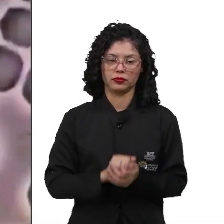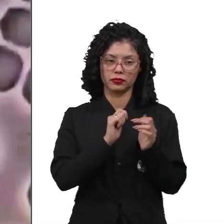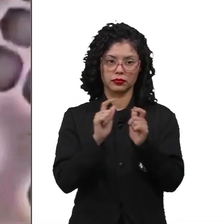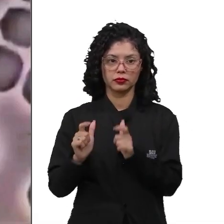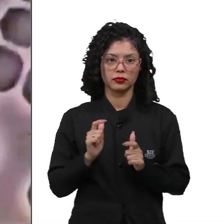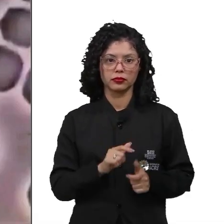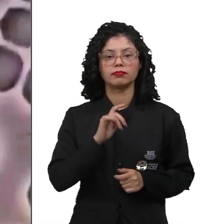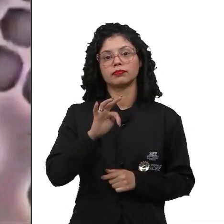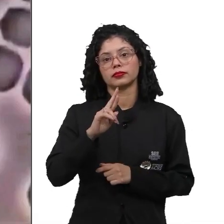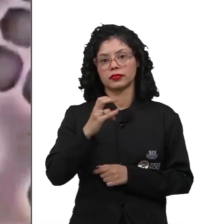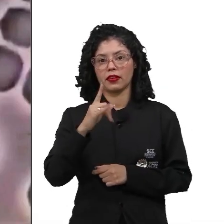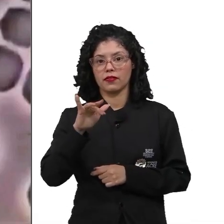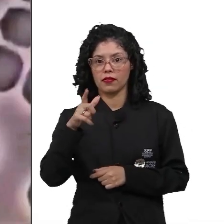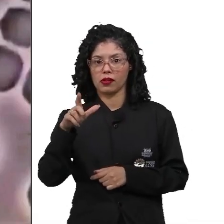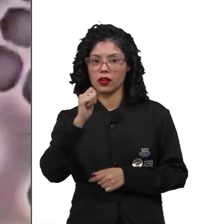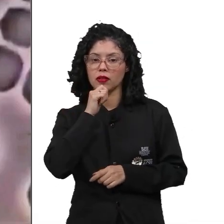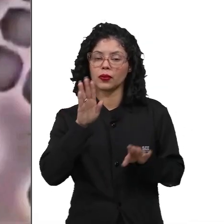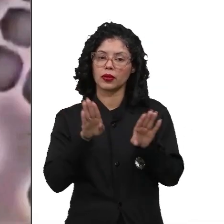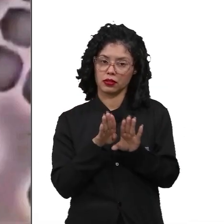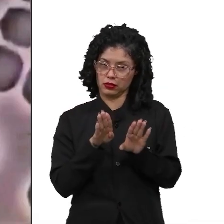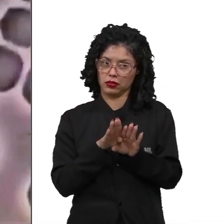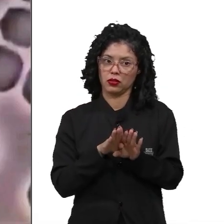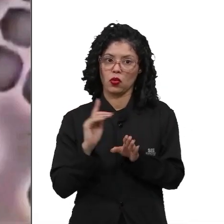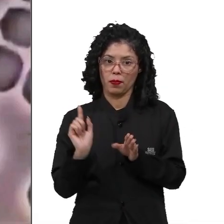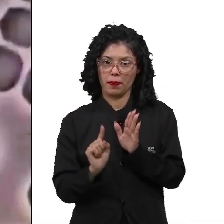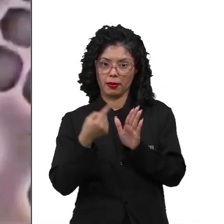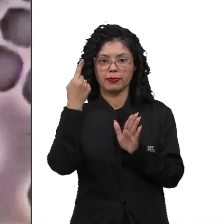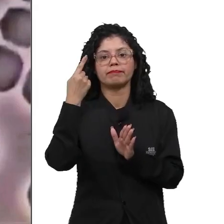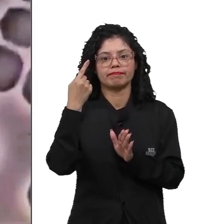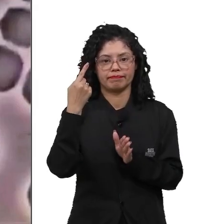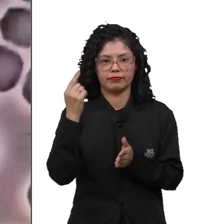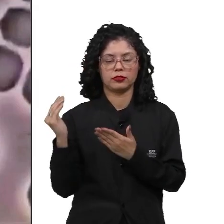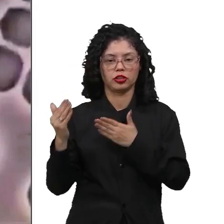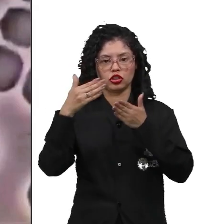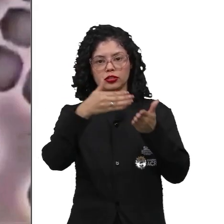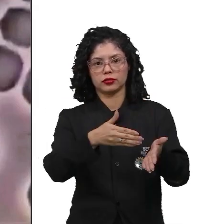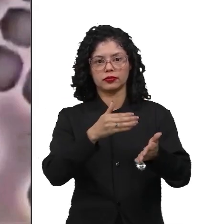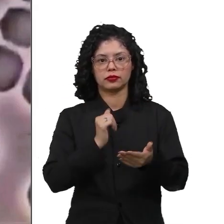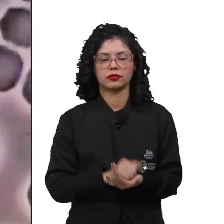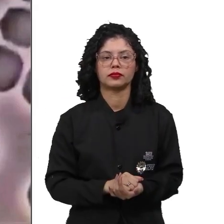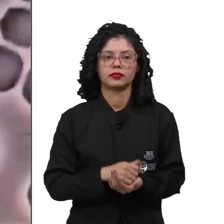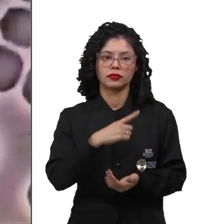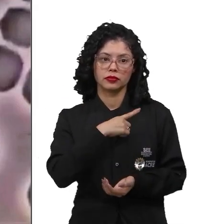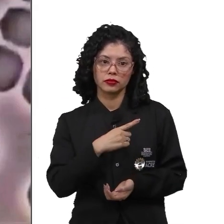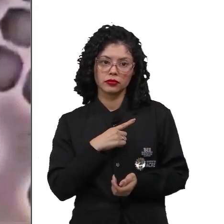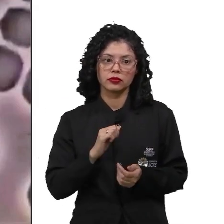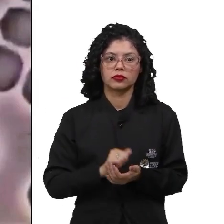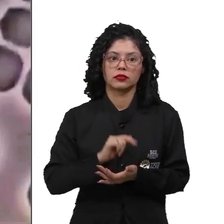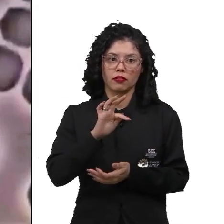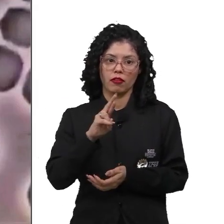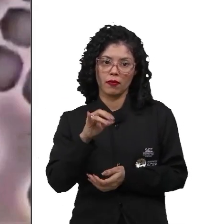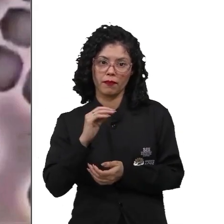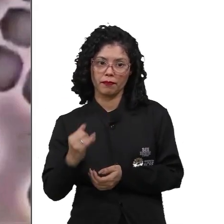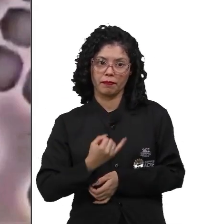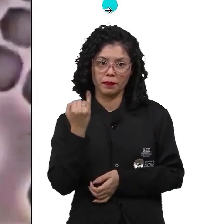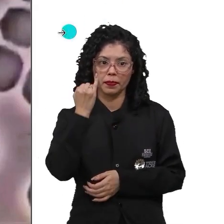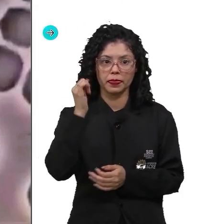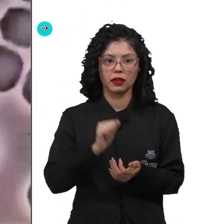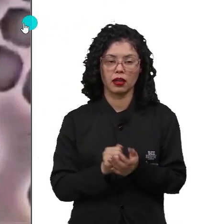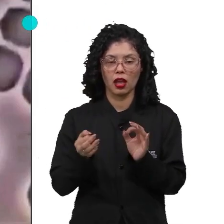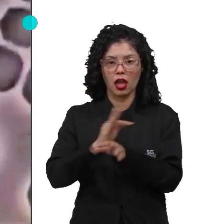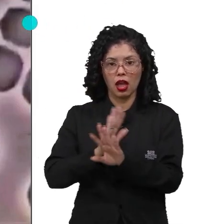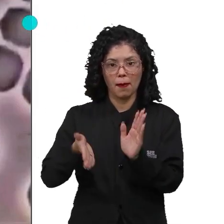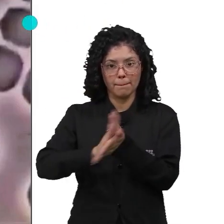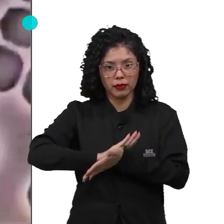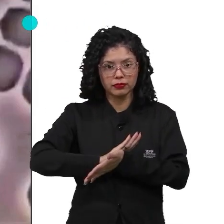de infecção e, geralmente, ali, eles são um dos primeiros a chegar, né? Então, eles também são fagócitos especializados em